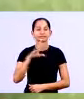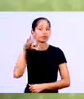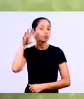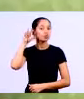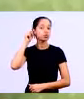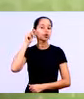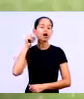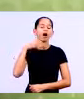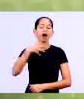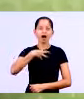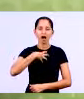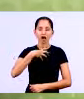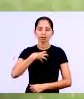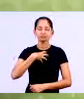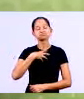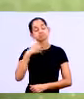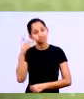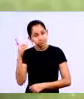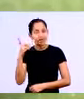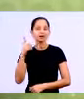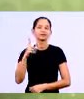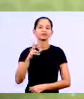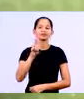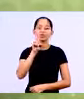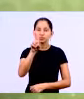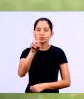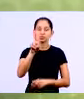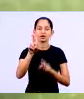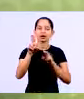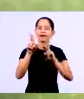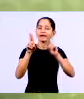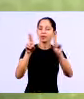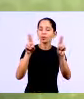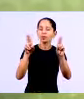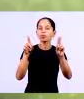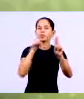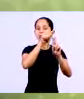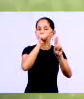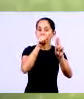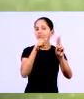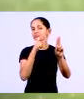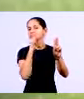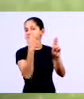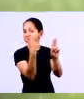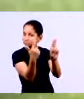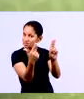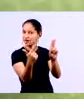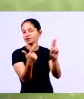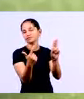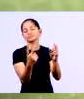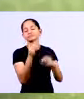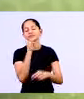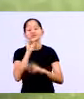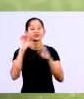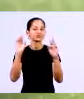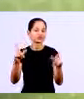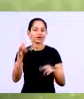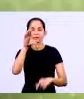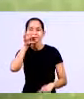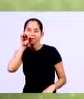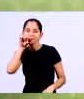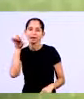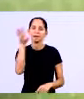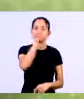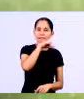do U com trema no alemão é diferente do som do U sem trema. Por exemplo, o som